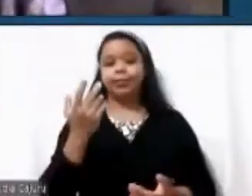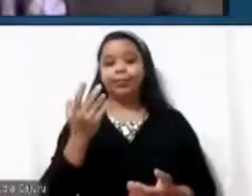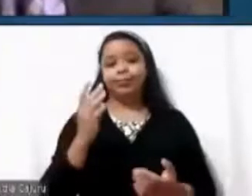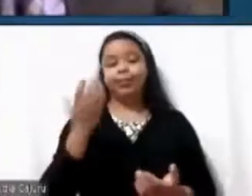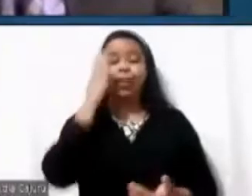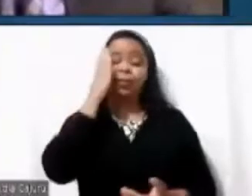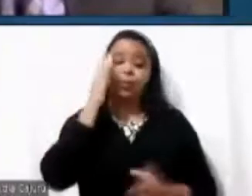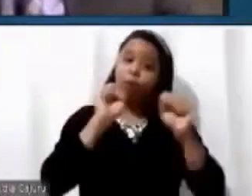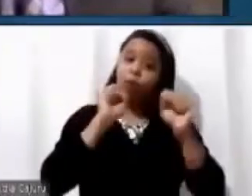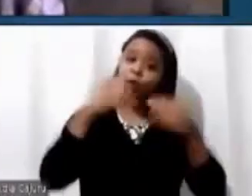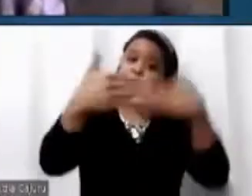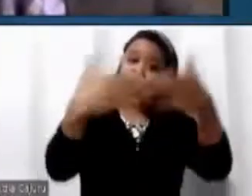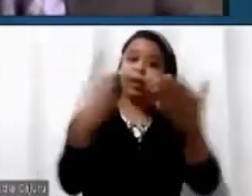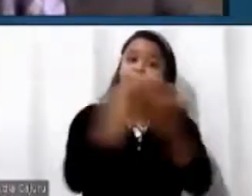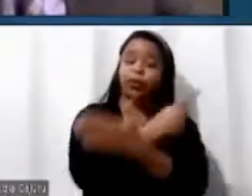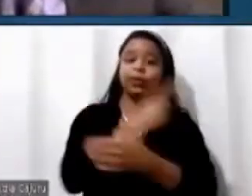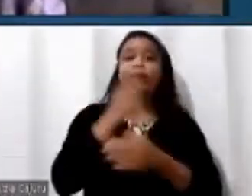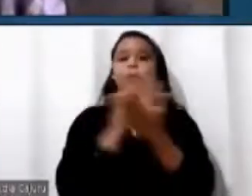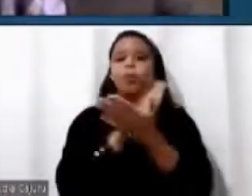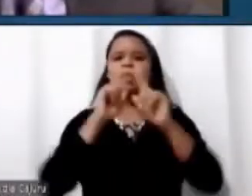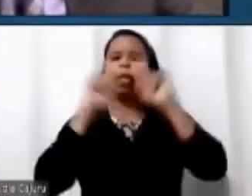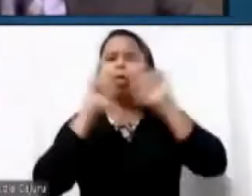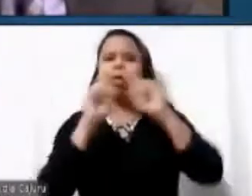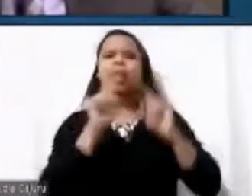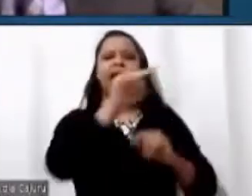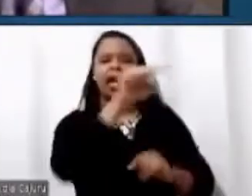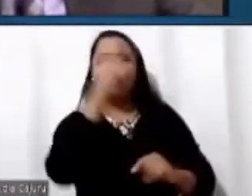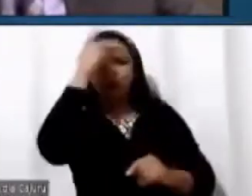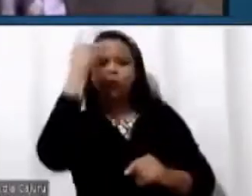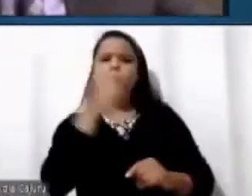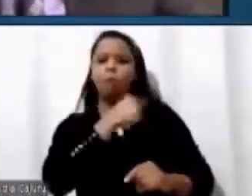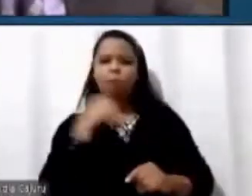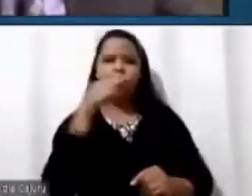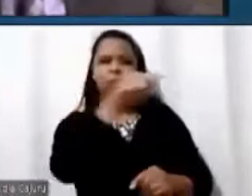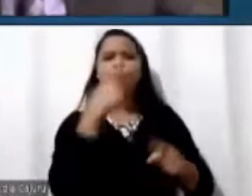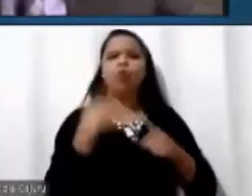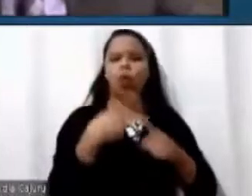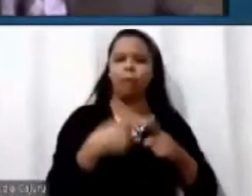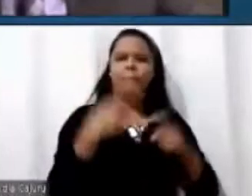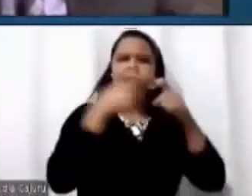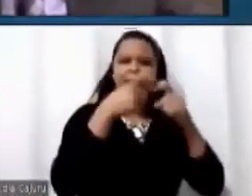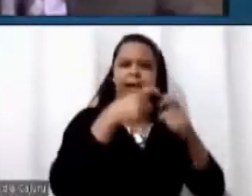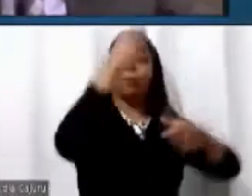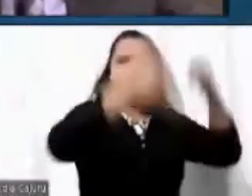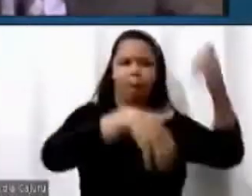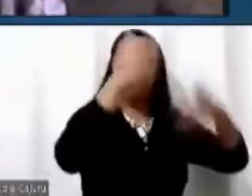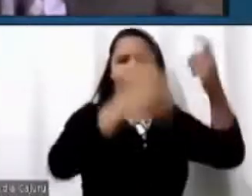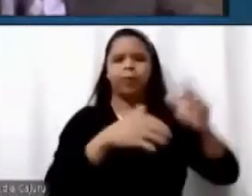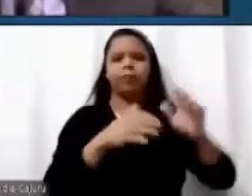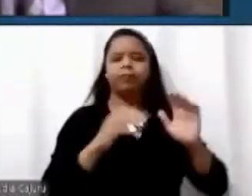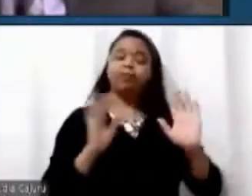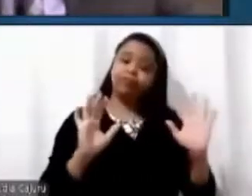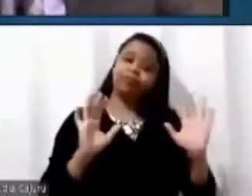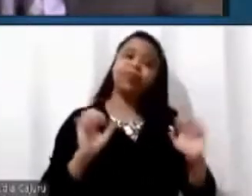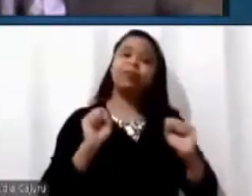dessa forma, ou foi ou não foi, e muitas vezes isso pode desaguar numa questão que envolva o atendimento. E aonde é